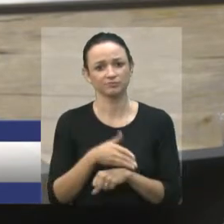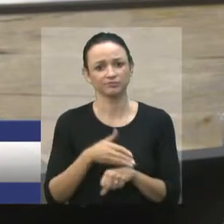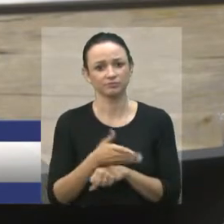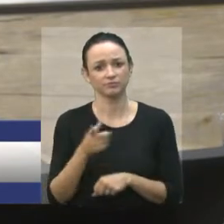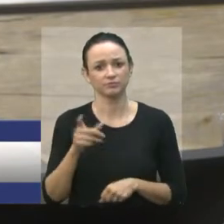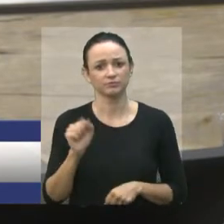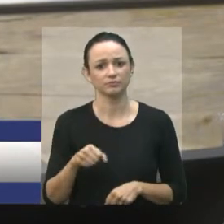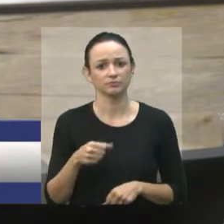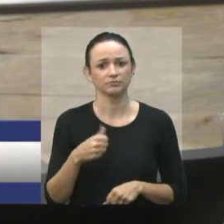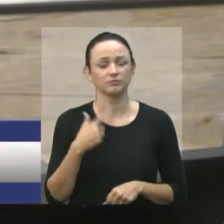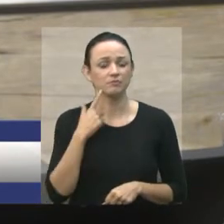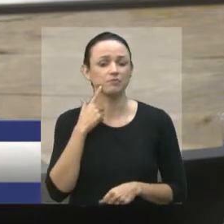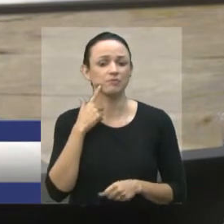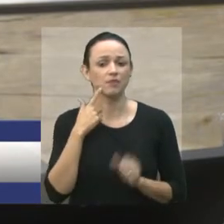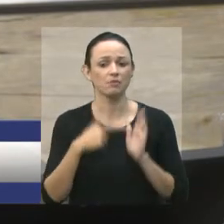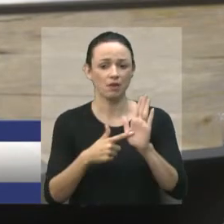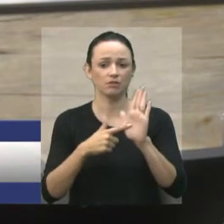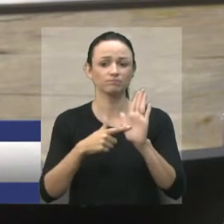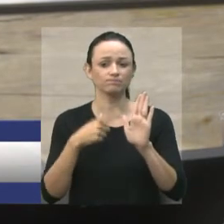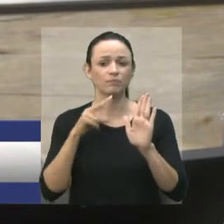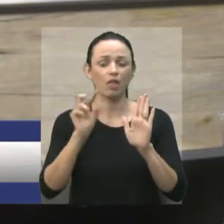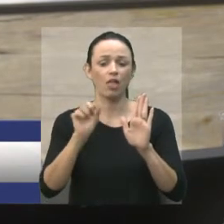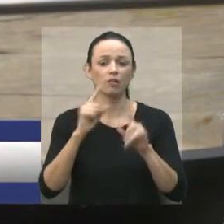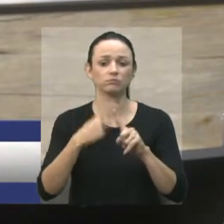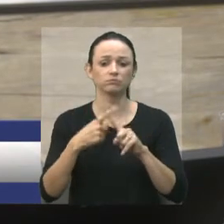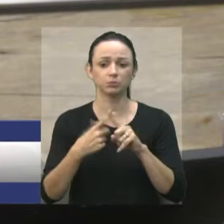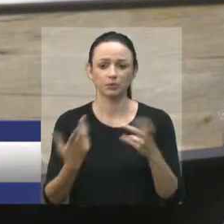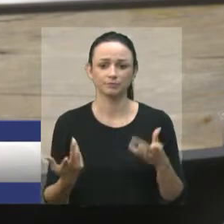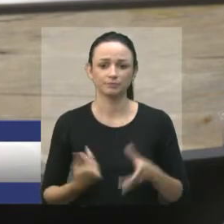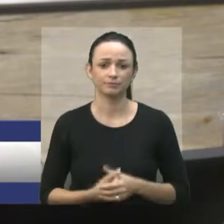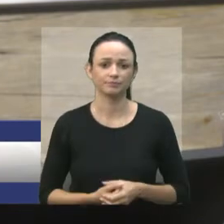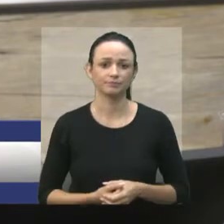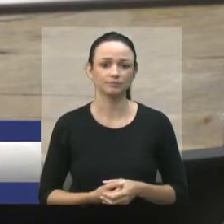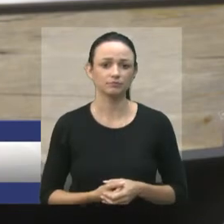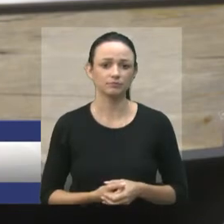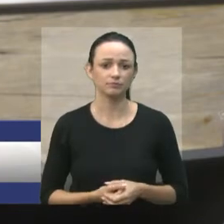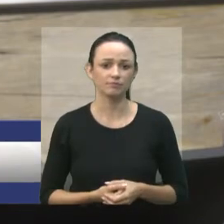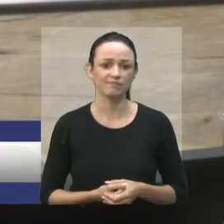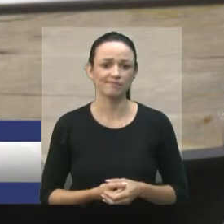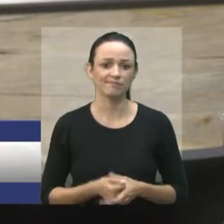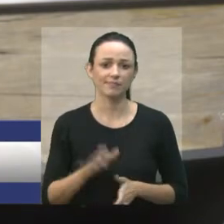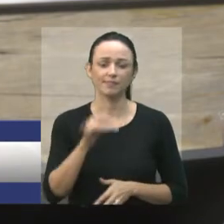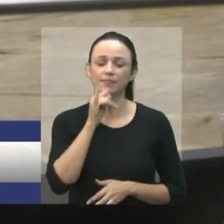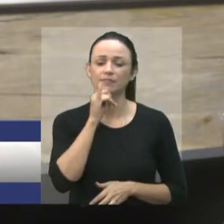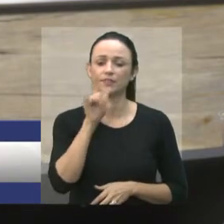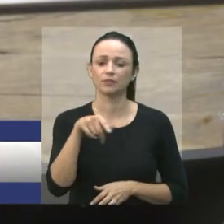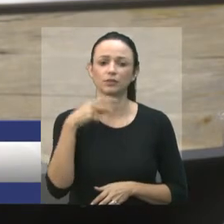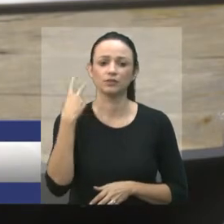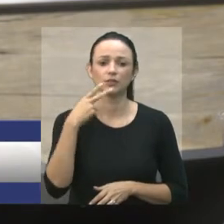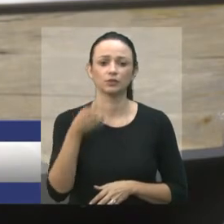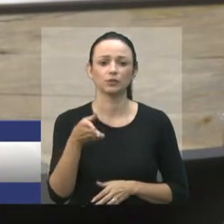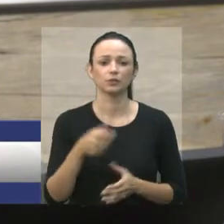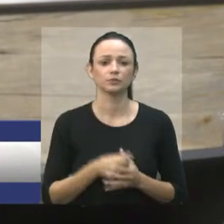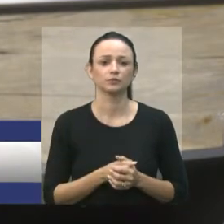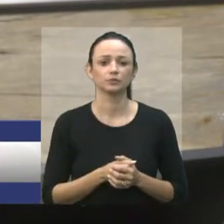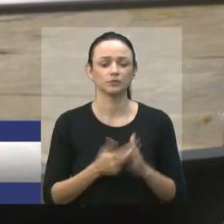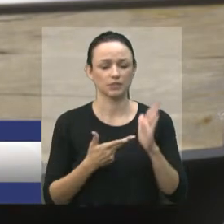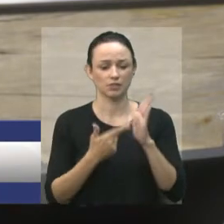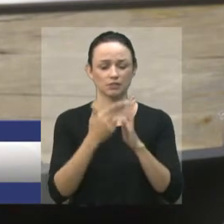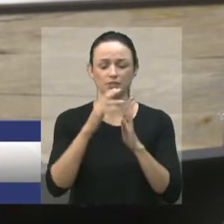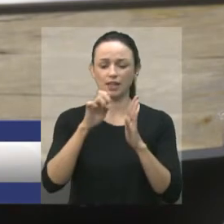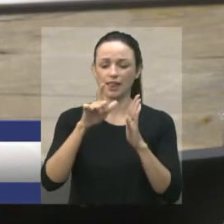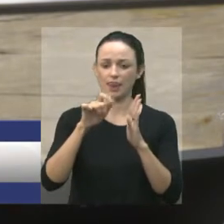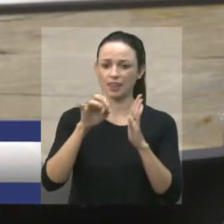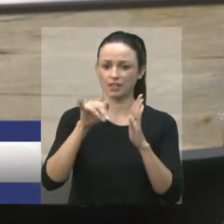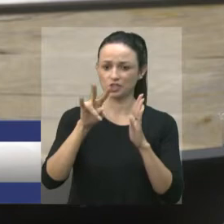gente dá a cara e mostra exatamente porque é isso. Vamos falar, por exemplo, vereador Burgo, das cirurgias